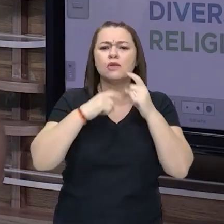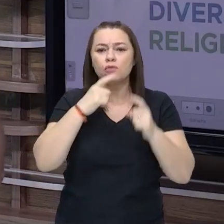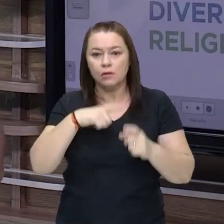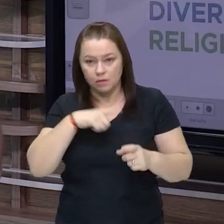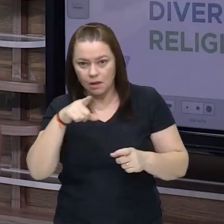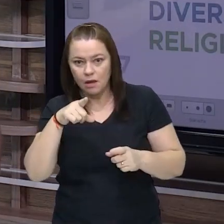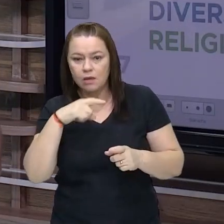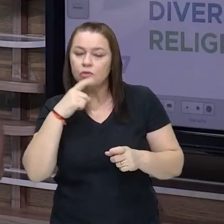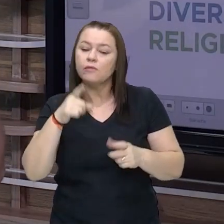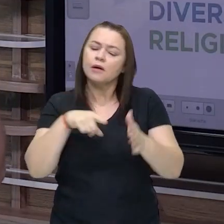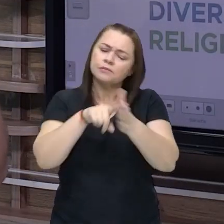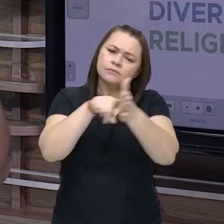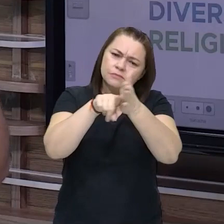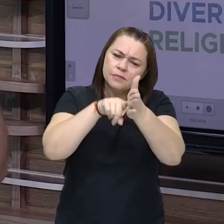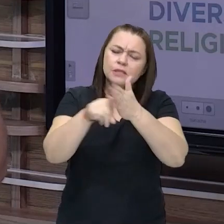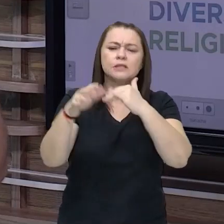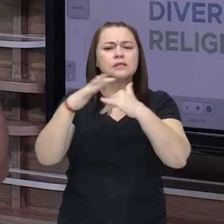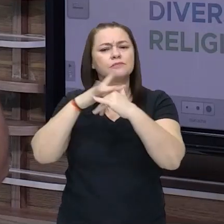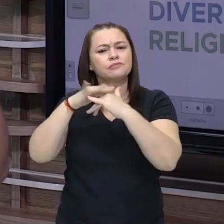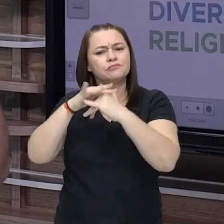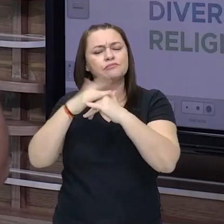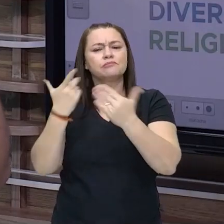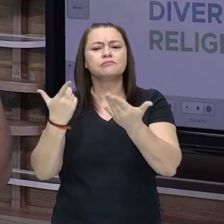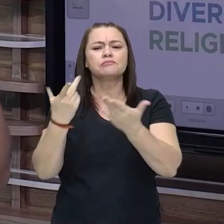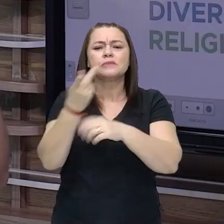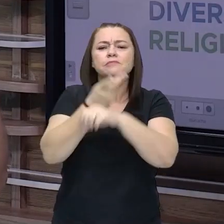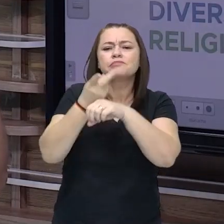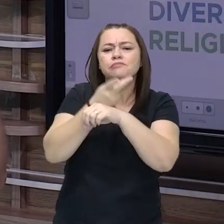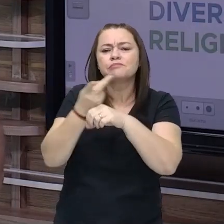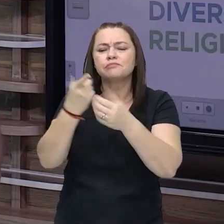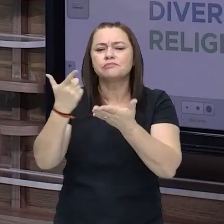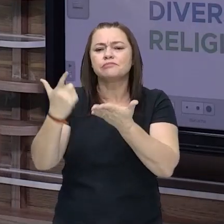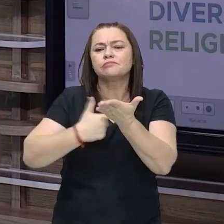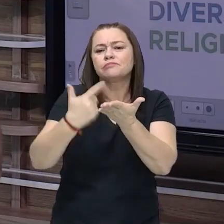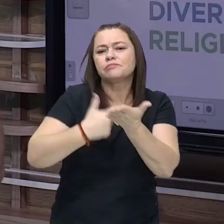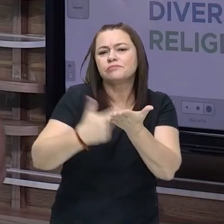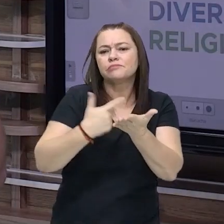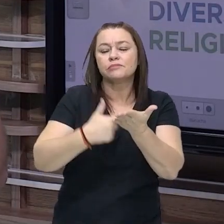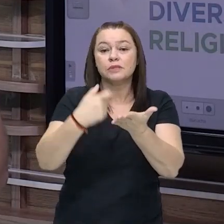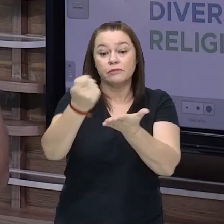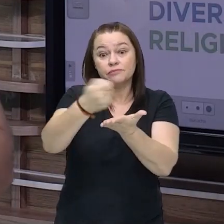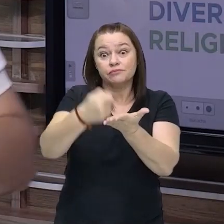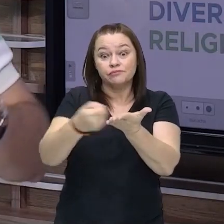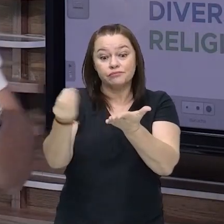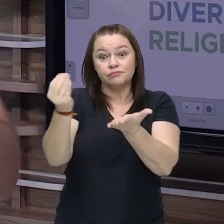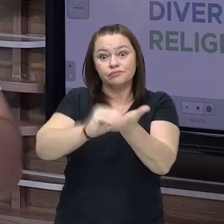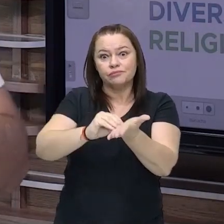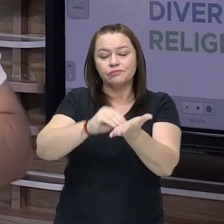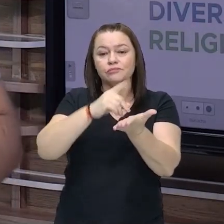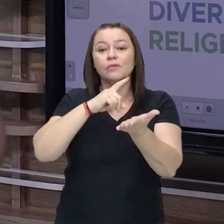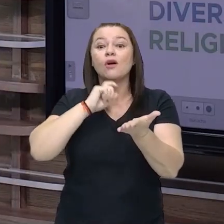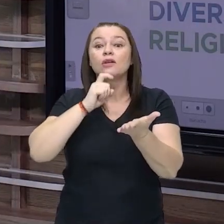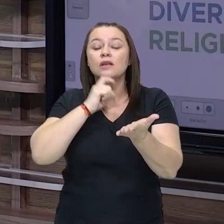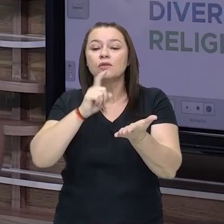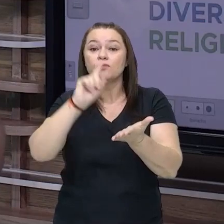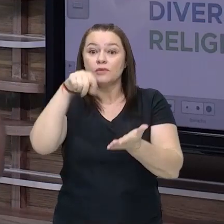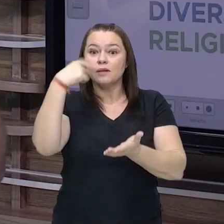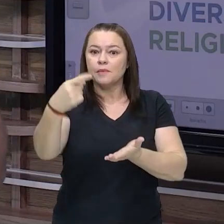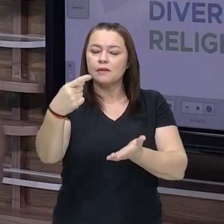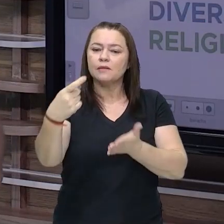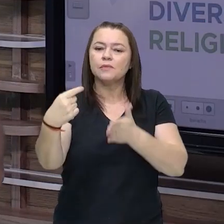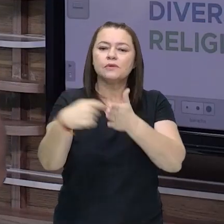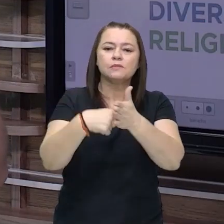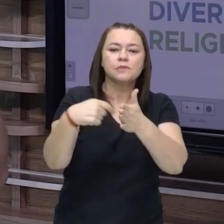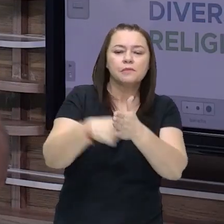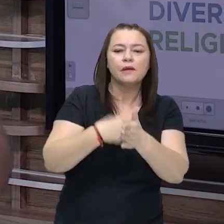ficou com dúvida? Pesquisa no YouTube, procurem livros. Anota essa dúvida aí para quando as aulas voltarem ao normal você tirar